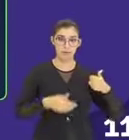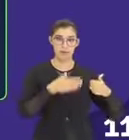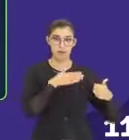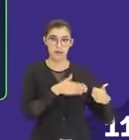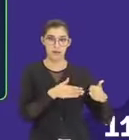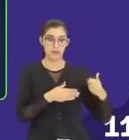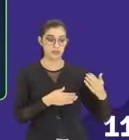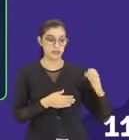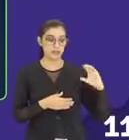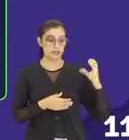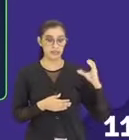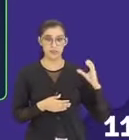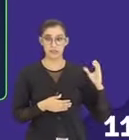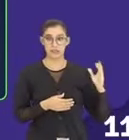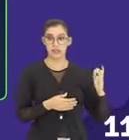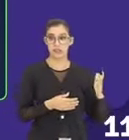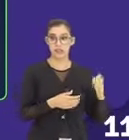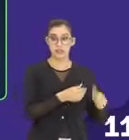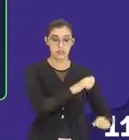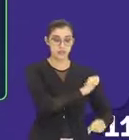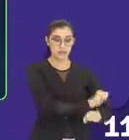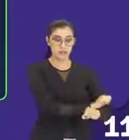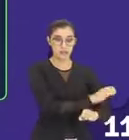tá bom?